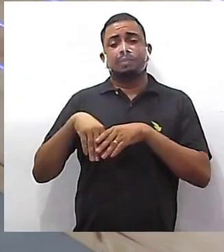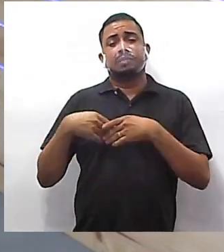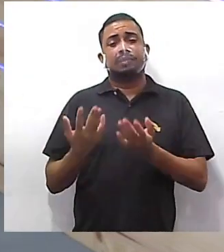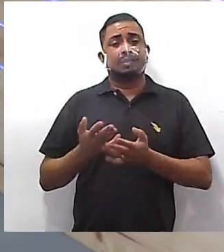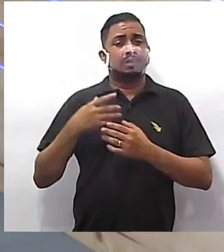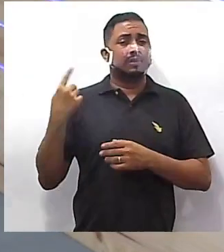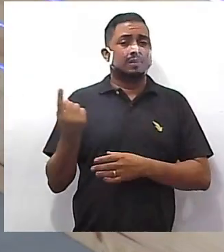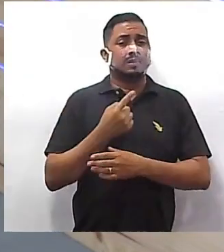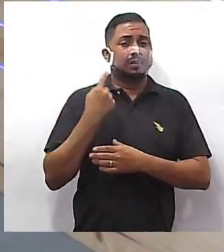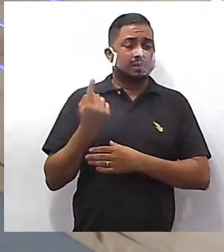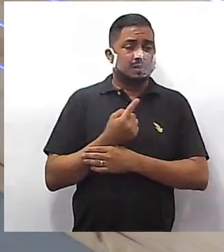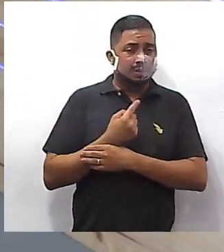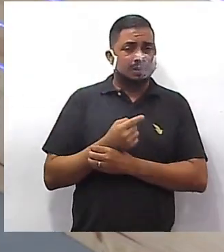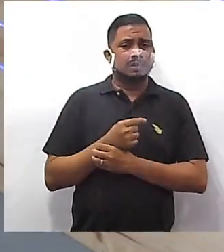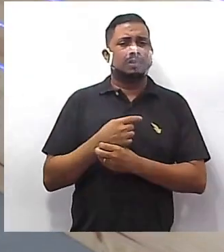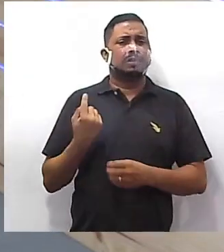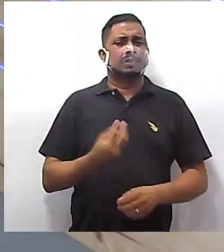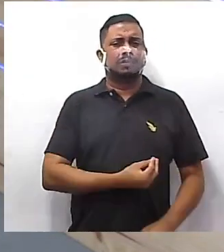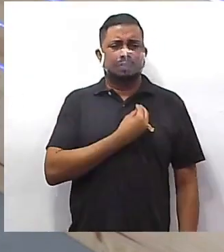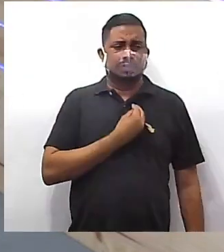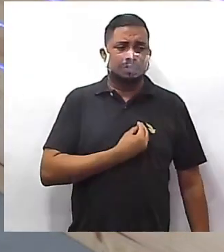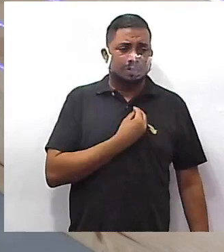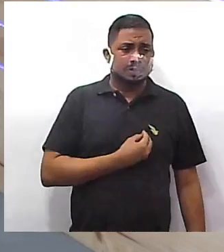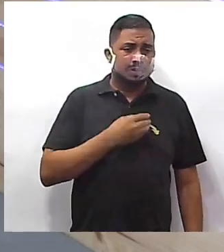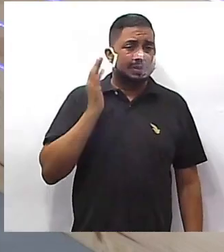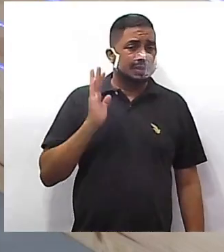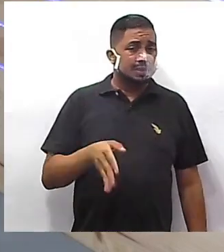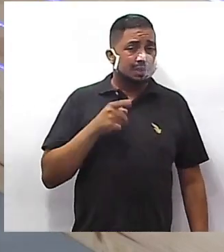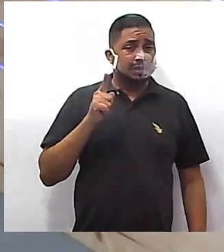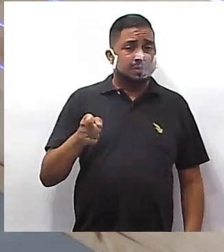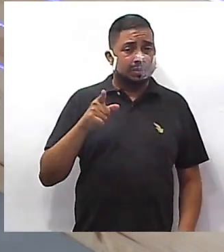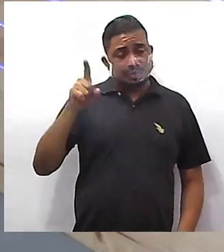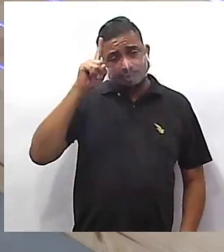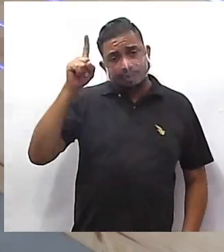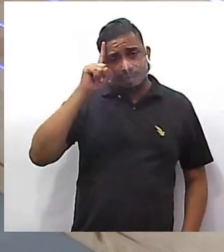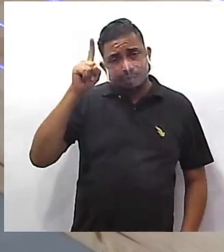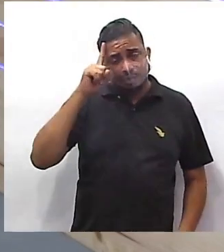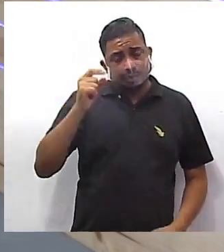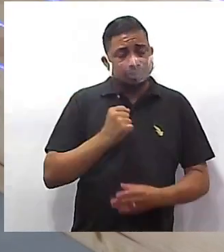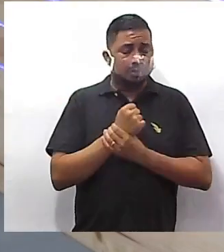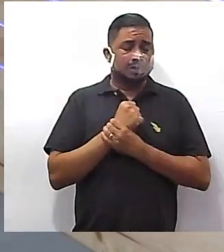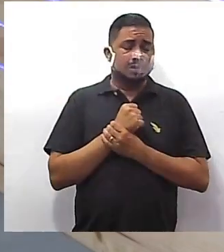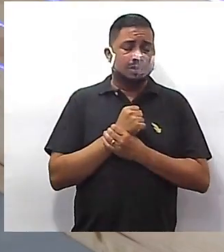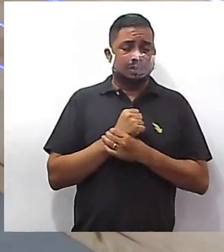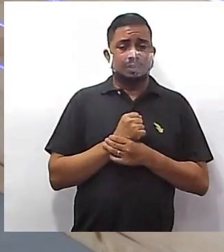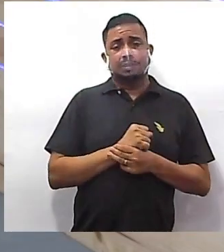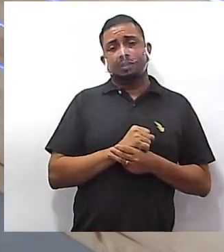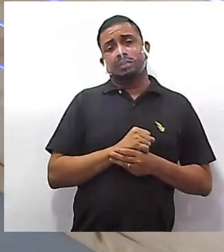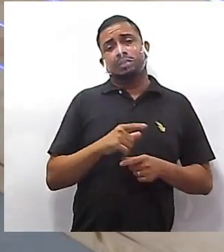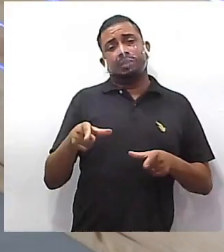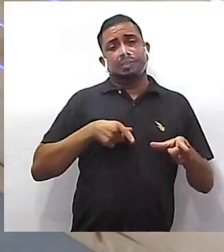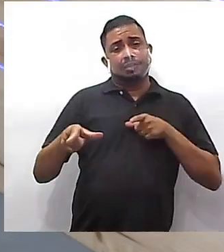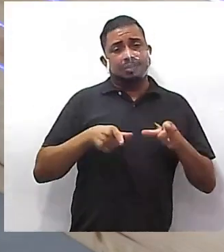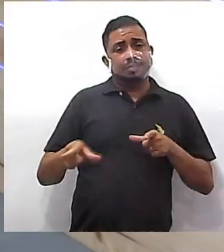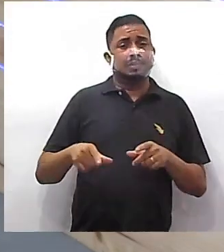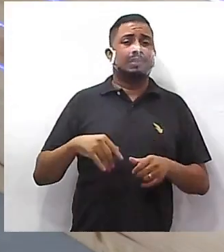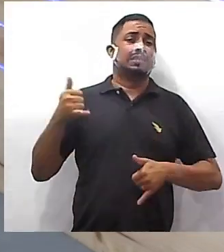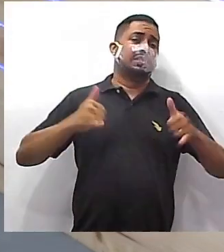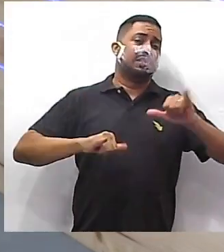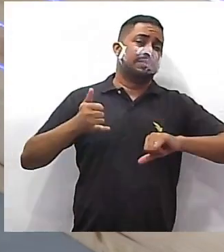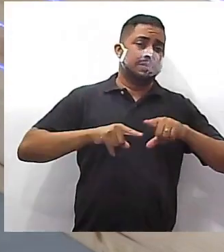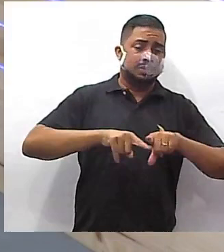a gente que convive já com essa rotina de prevenção, que trabalha em laboratórios